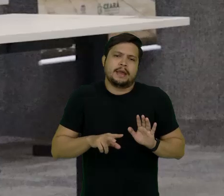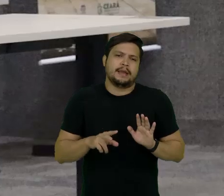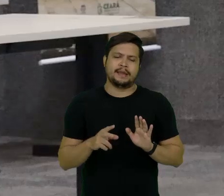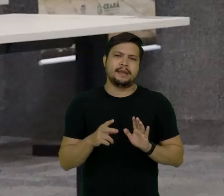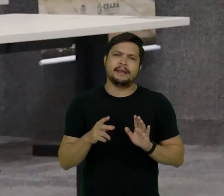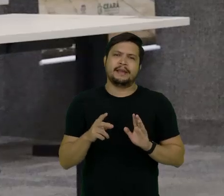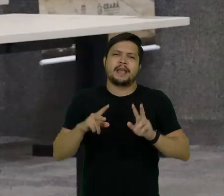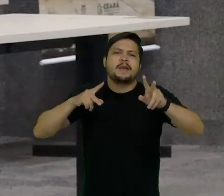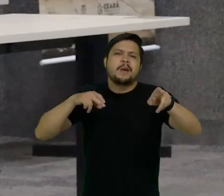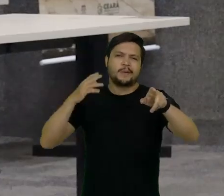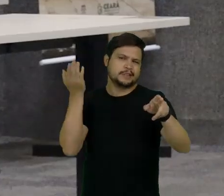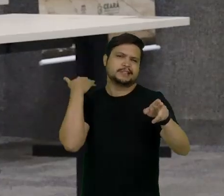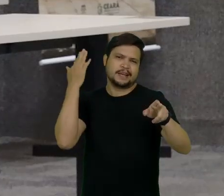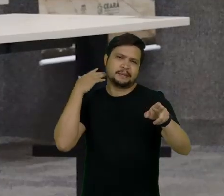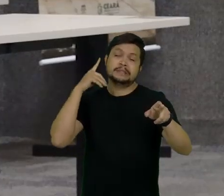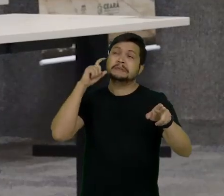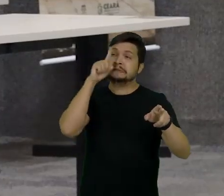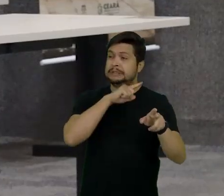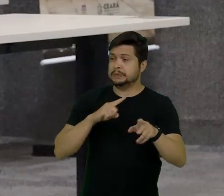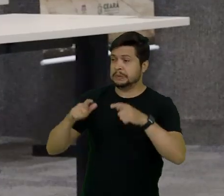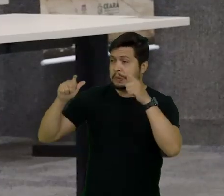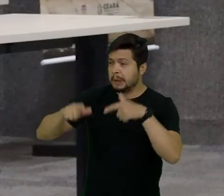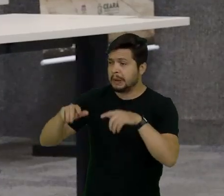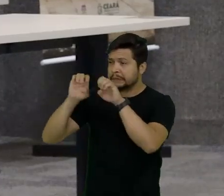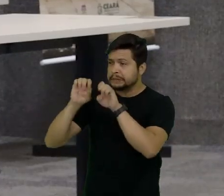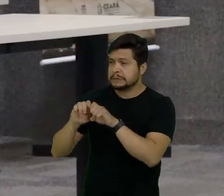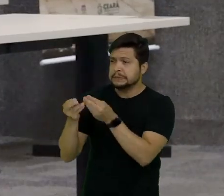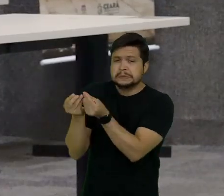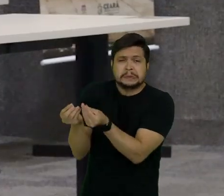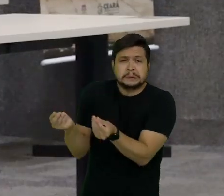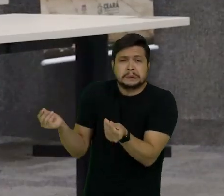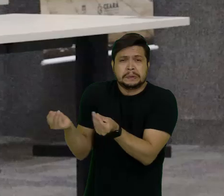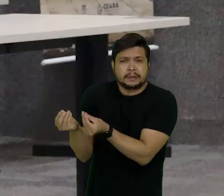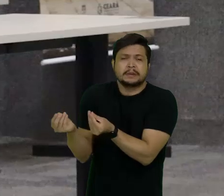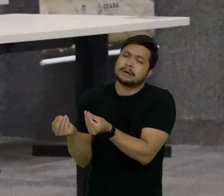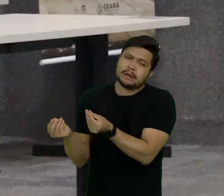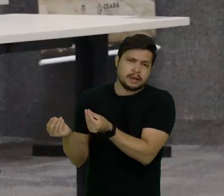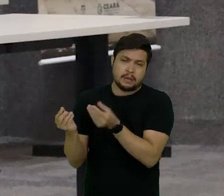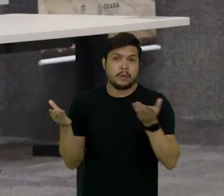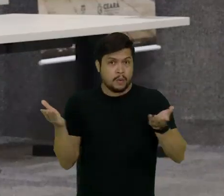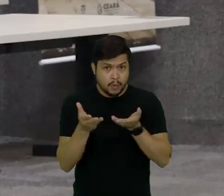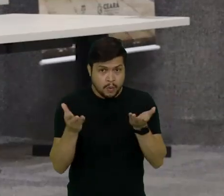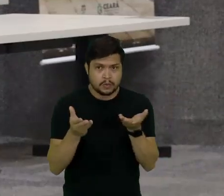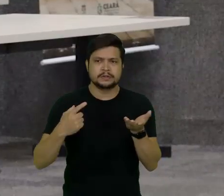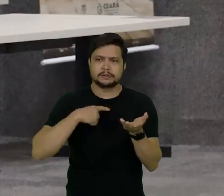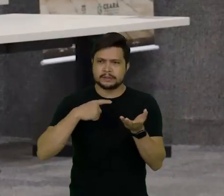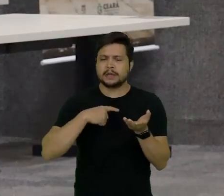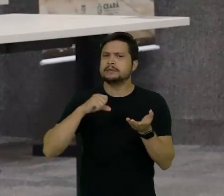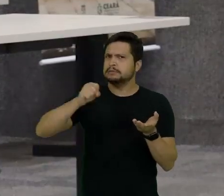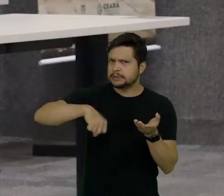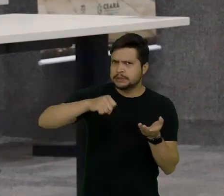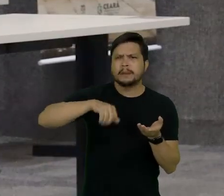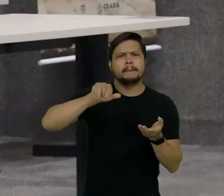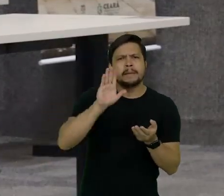naquele mesmo lugar, lá no negócio dos ratos. A gente está lá numa posição melhor, tendo acesso